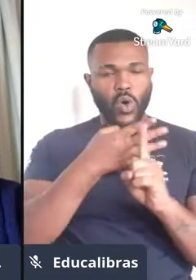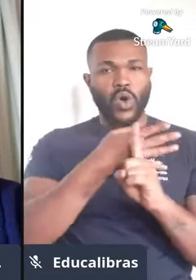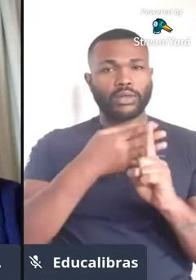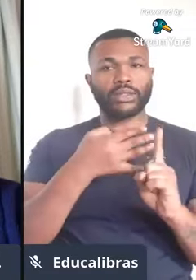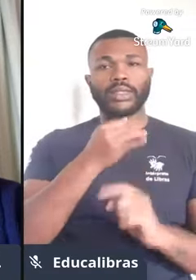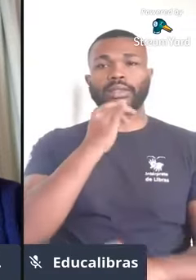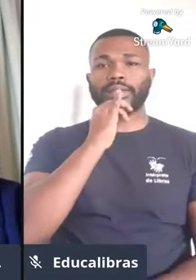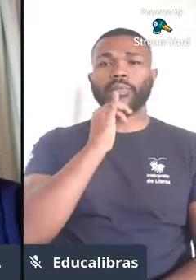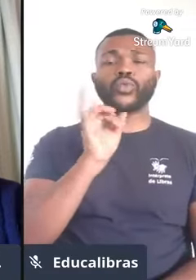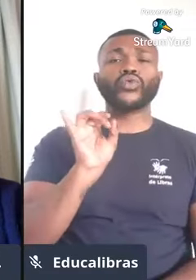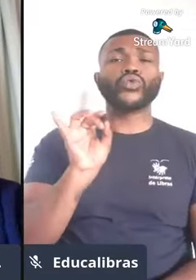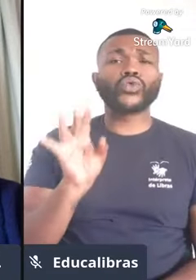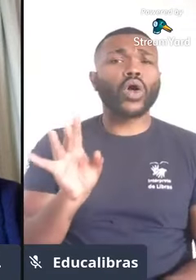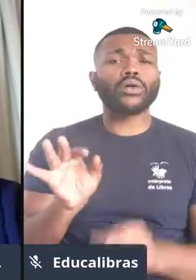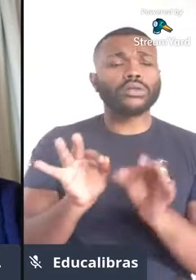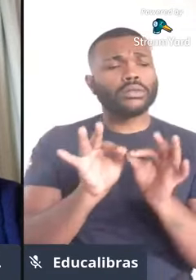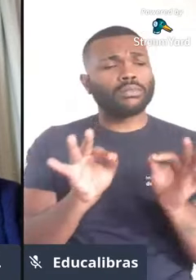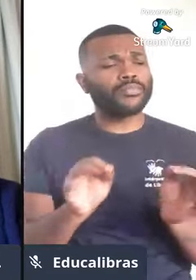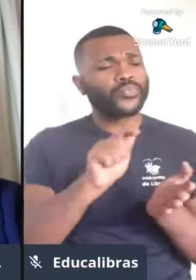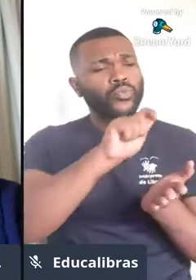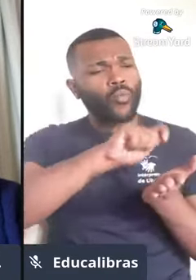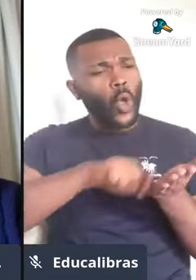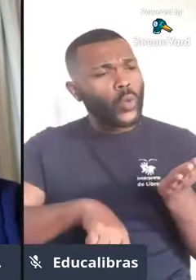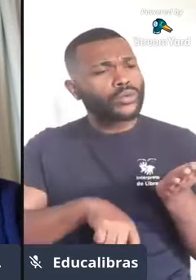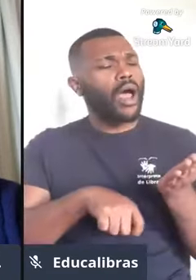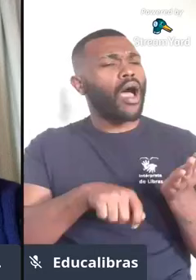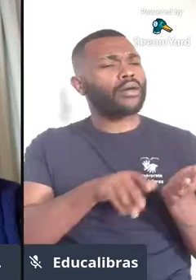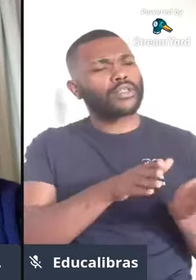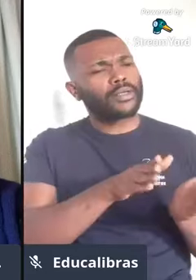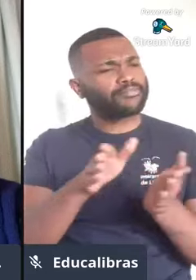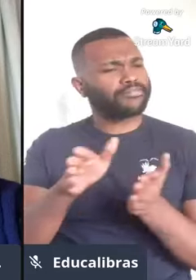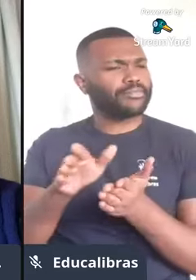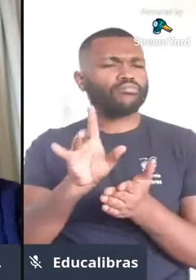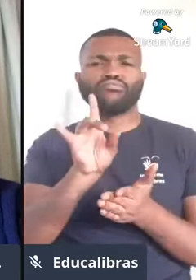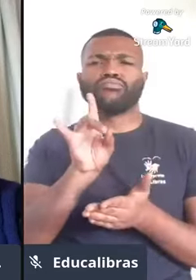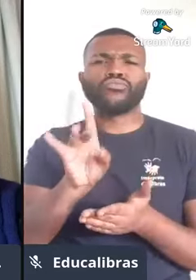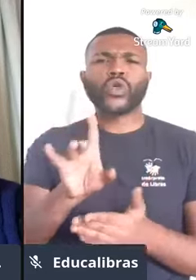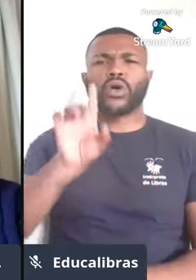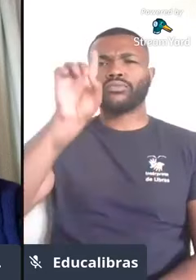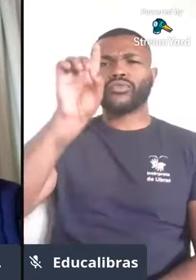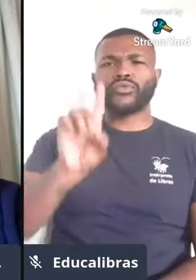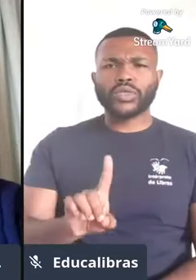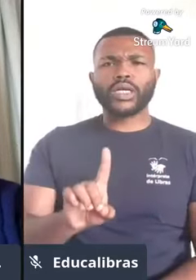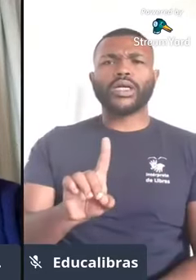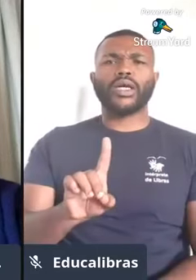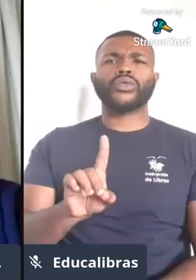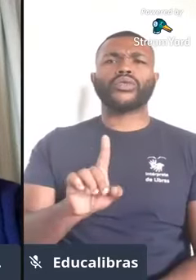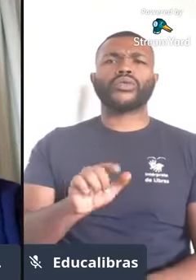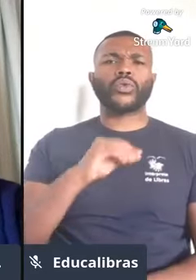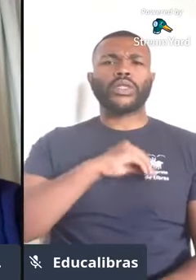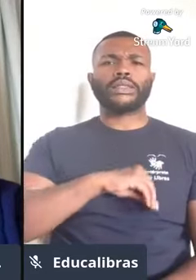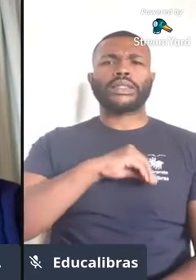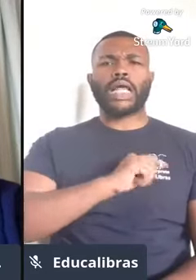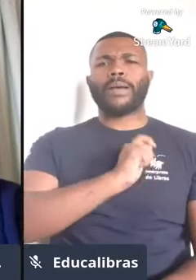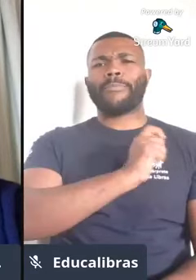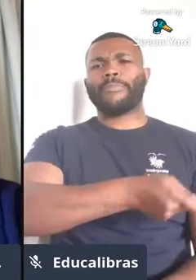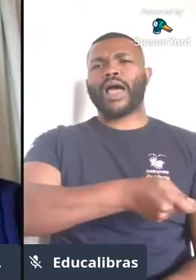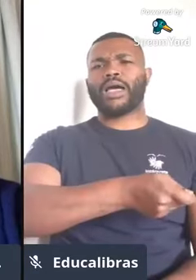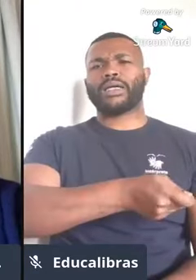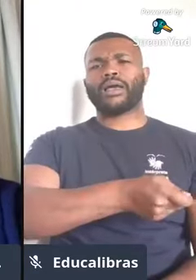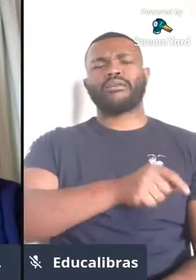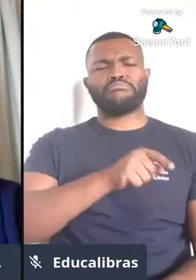apenas a simples contratação e o consequente direito de percepção de um salário, o que é